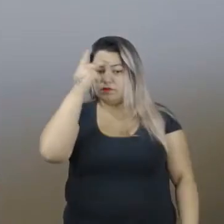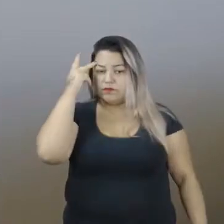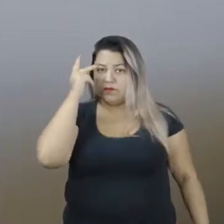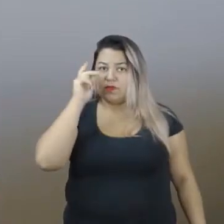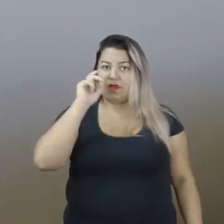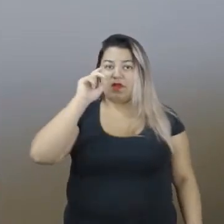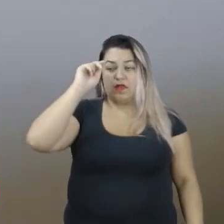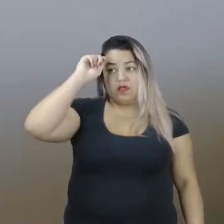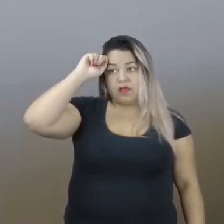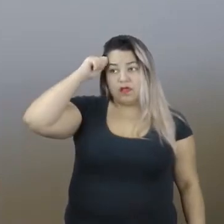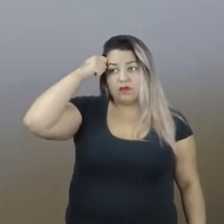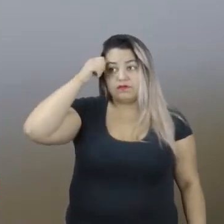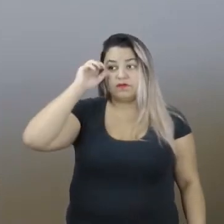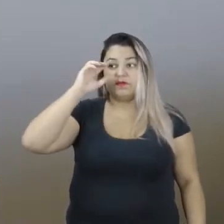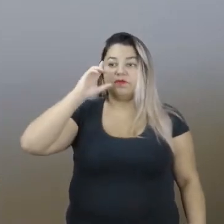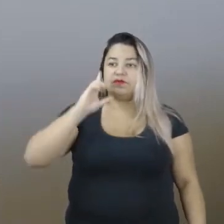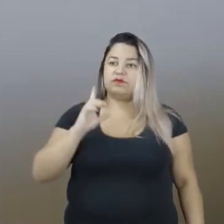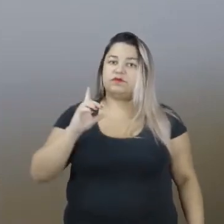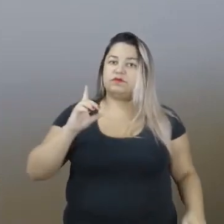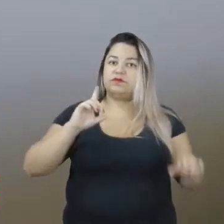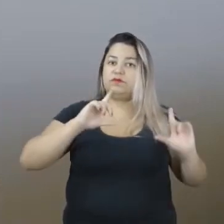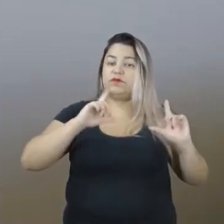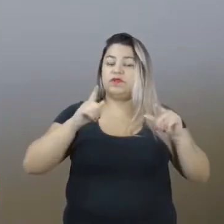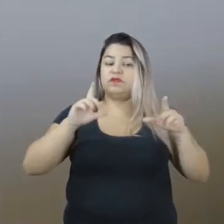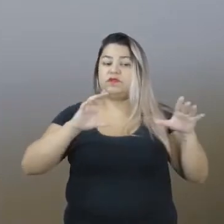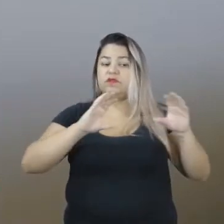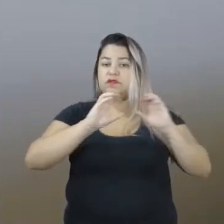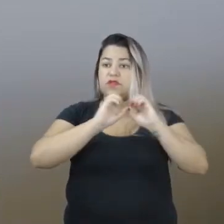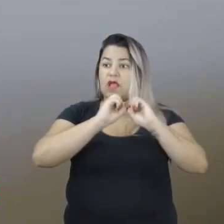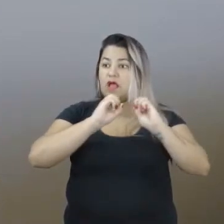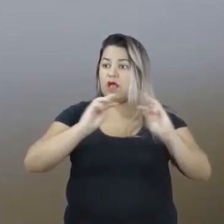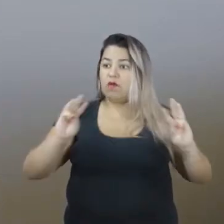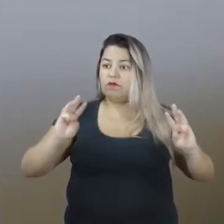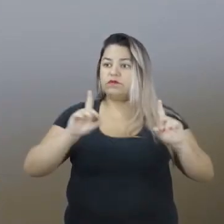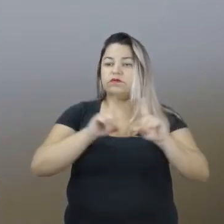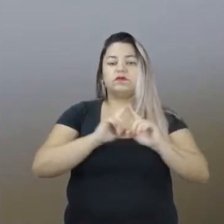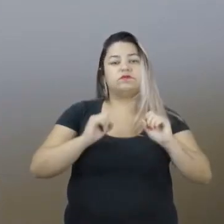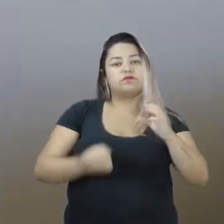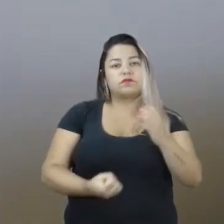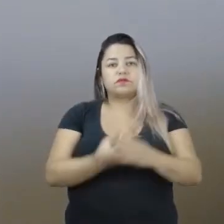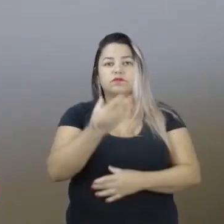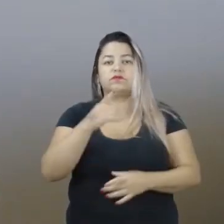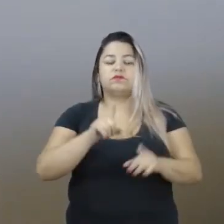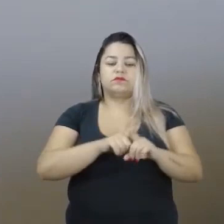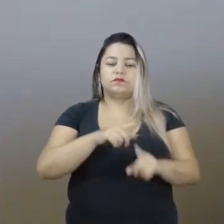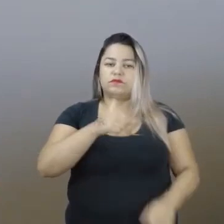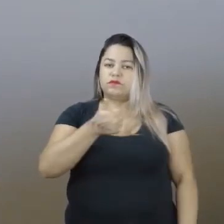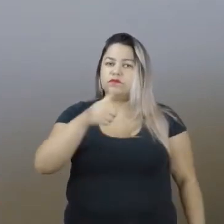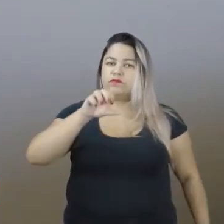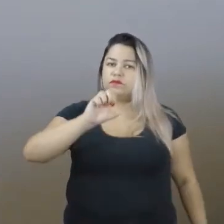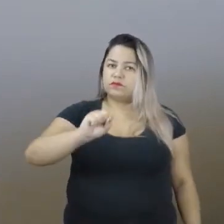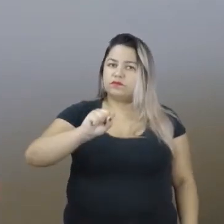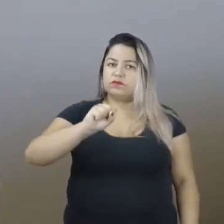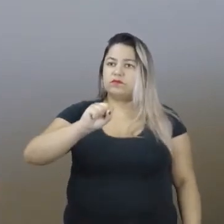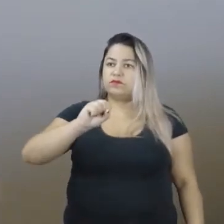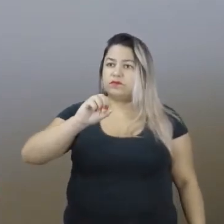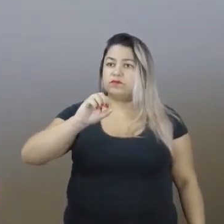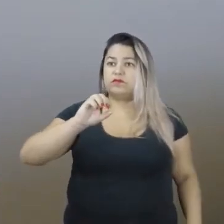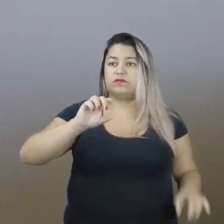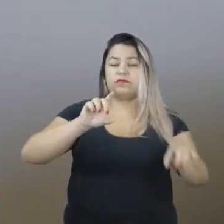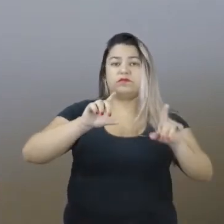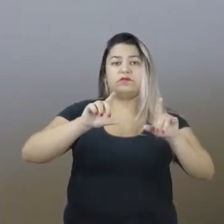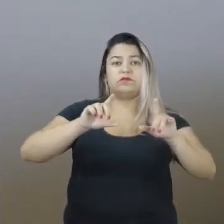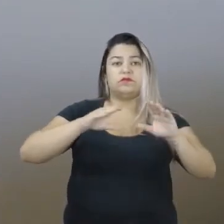Afrodescendentes das Nações Unidas. Criação do 18º Objetivo de